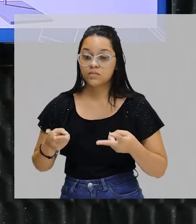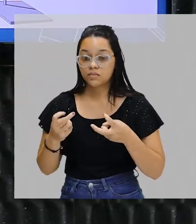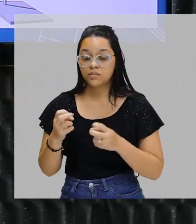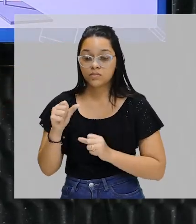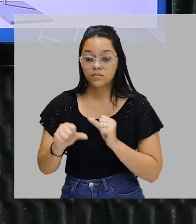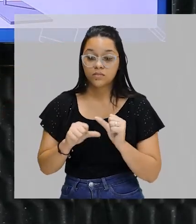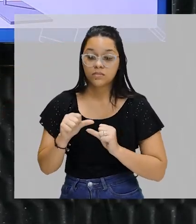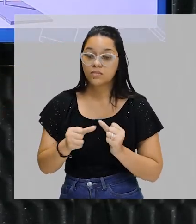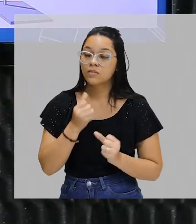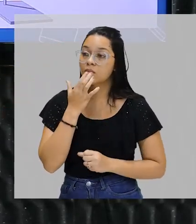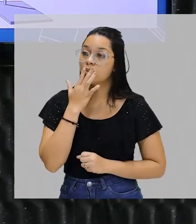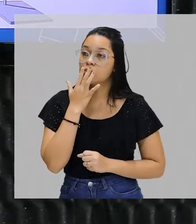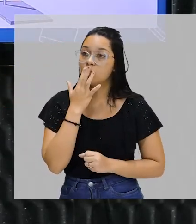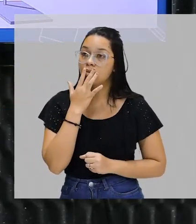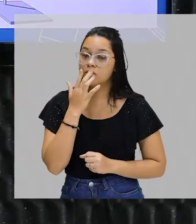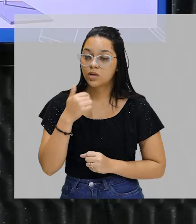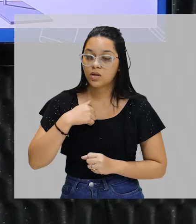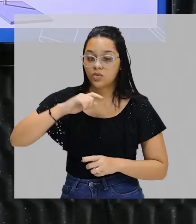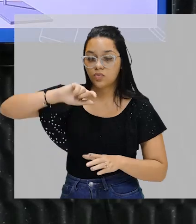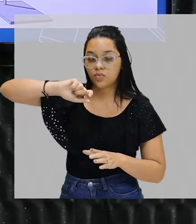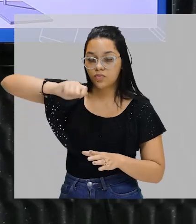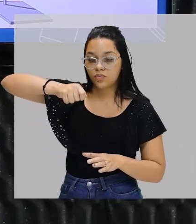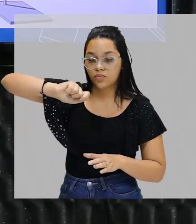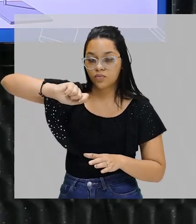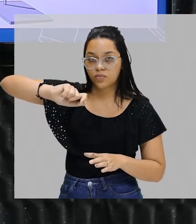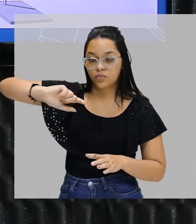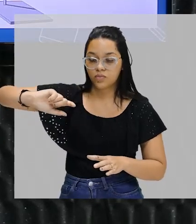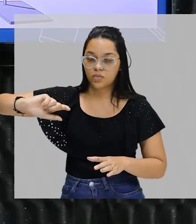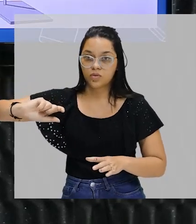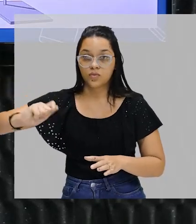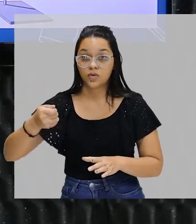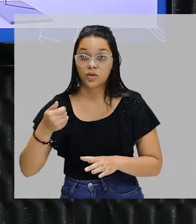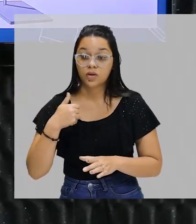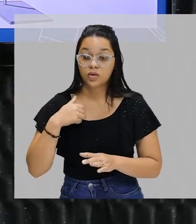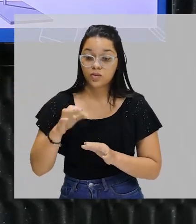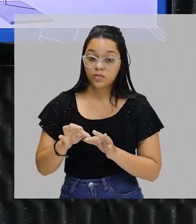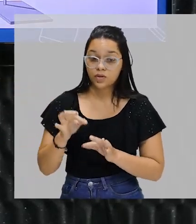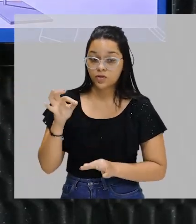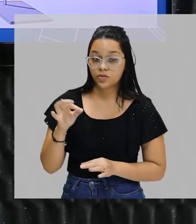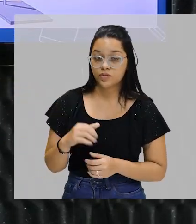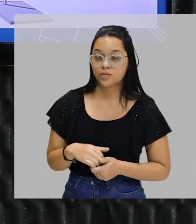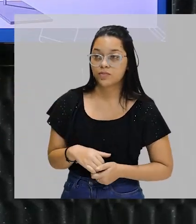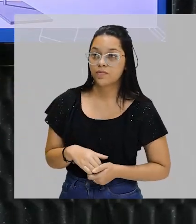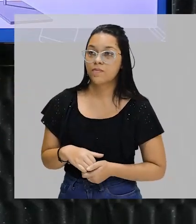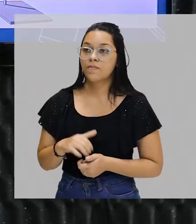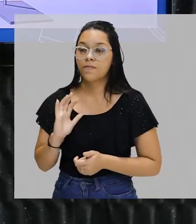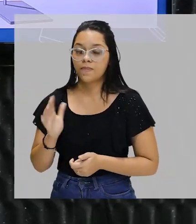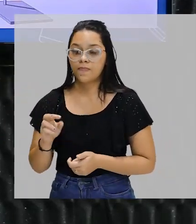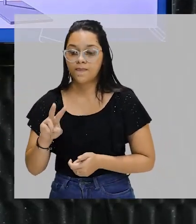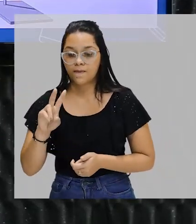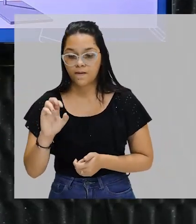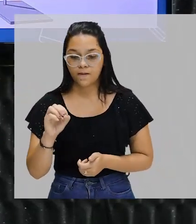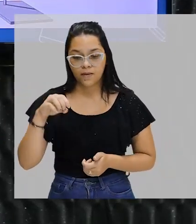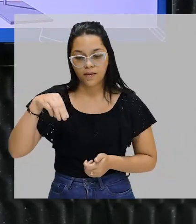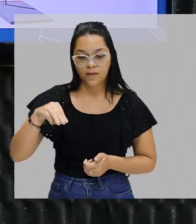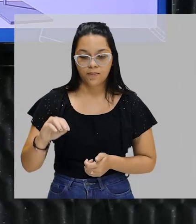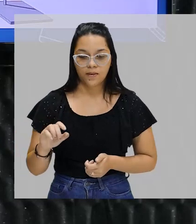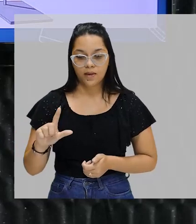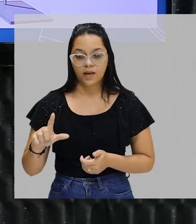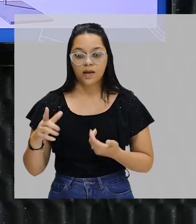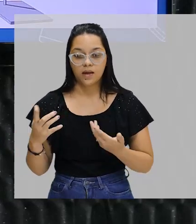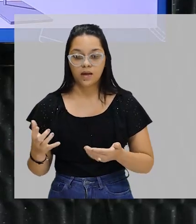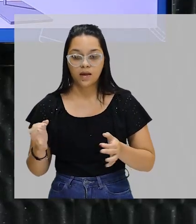a coloração, eu vou fechar a torneira e aí eu vou medir. Ó, eu coloquei 50 ml e